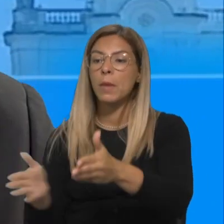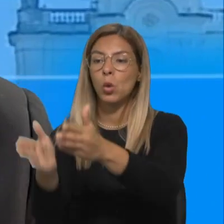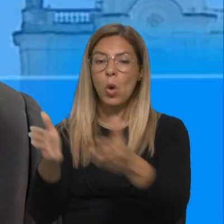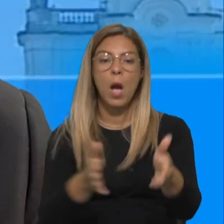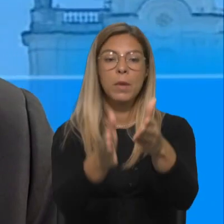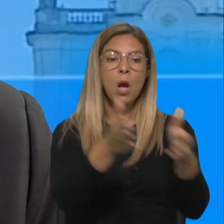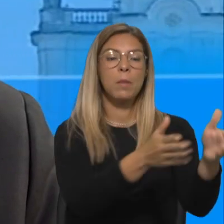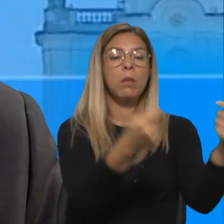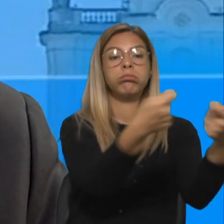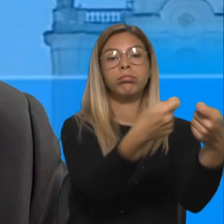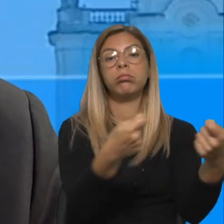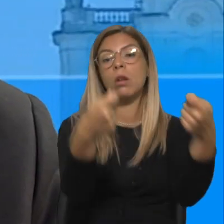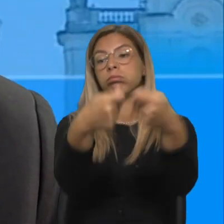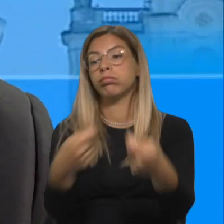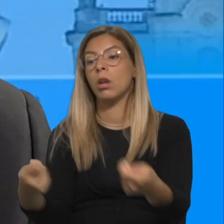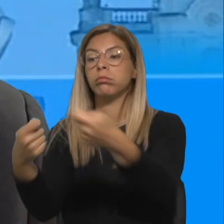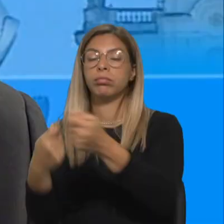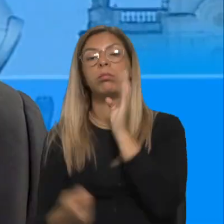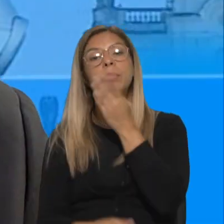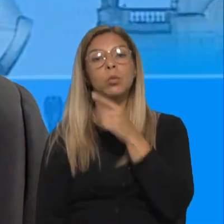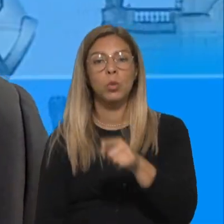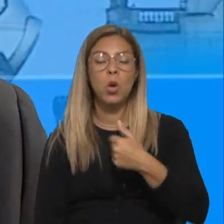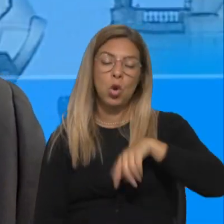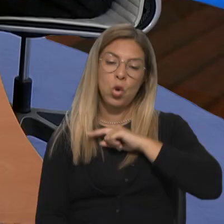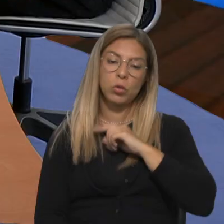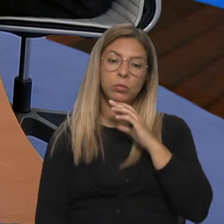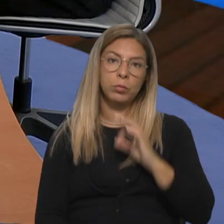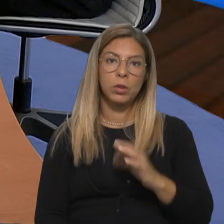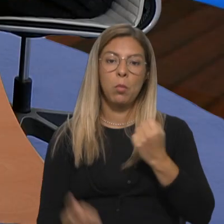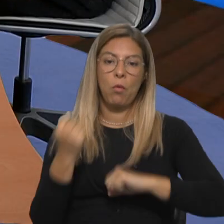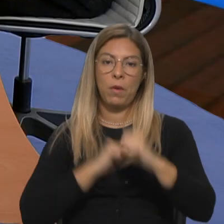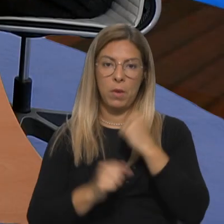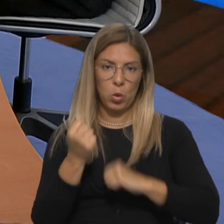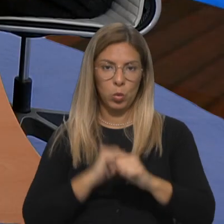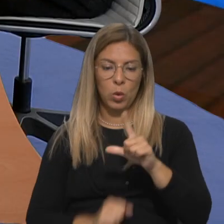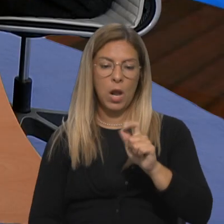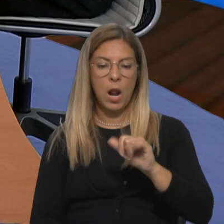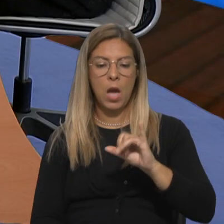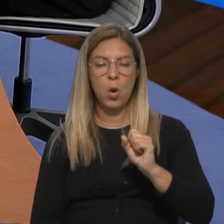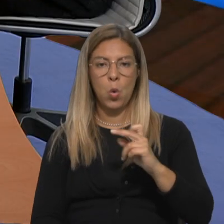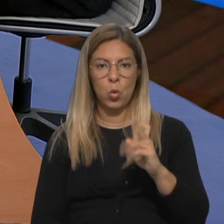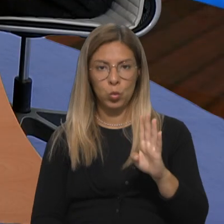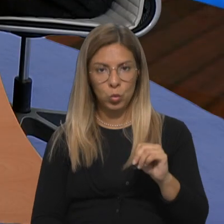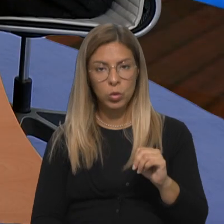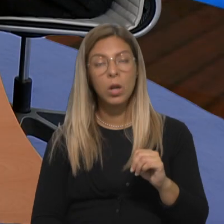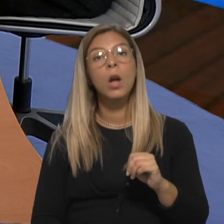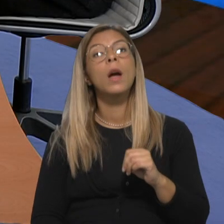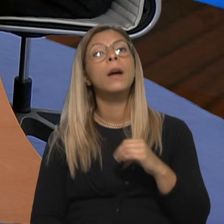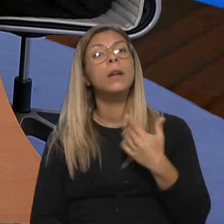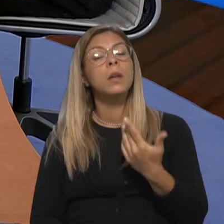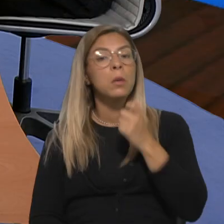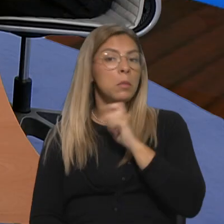e que escolhe ao longo do tempo. As comunidades, o CVX é um movimento de leigos, temos guias que podem ser leigos